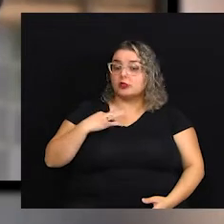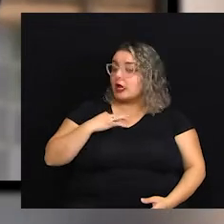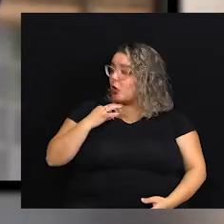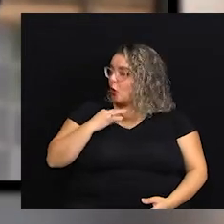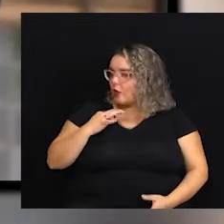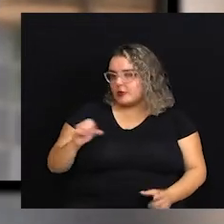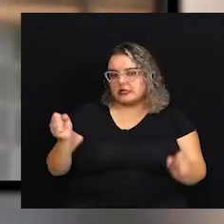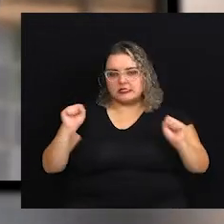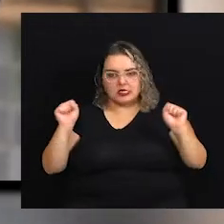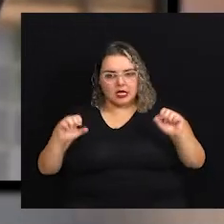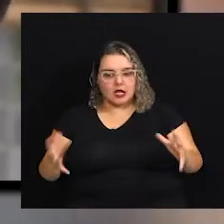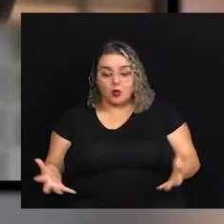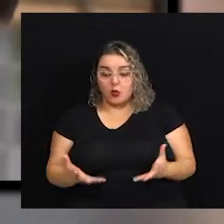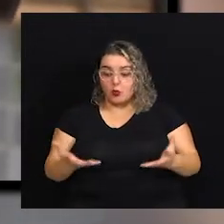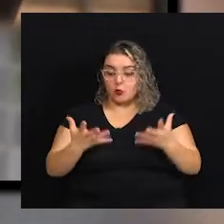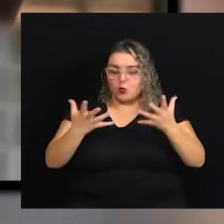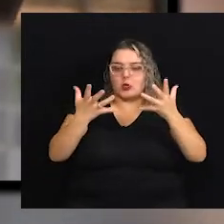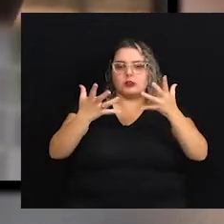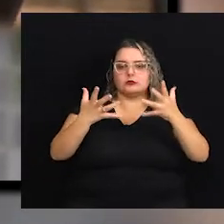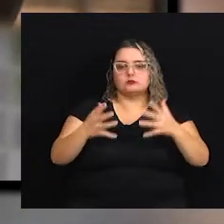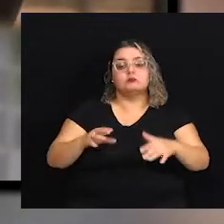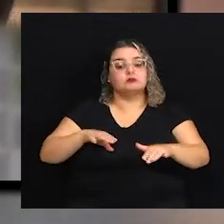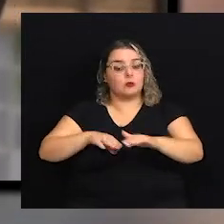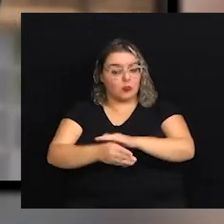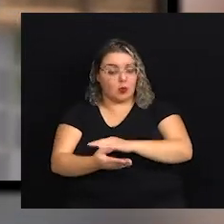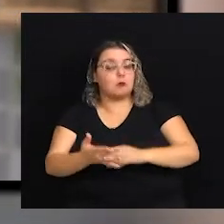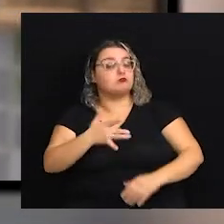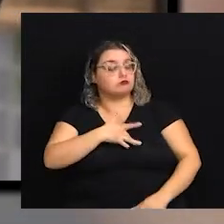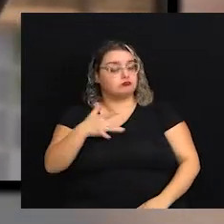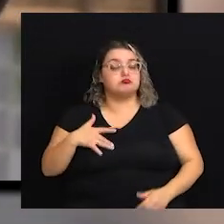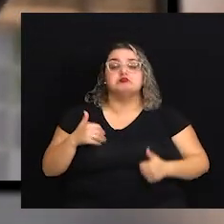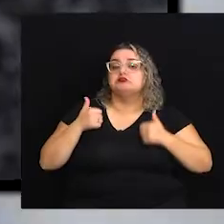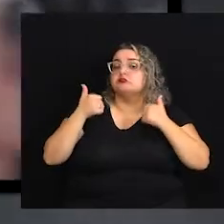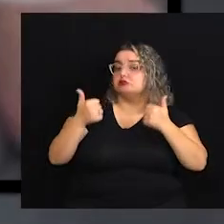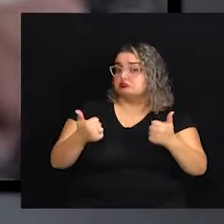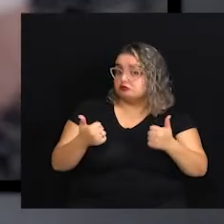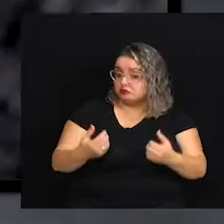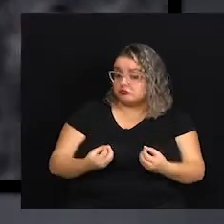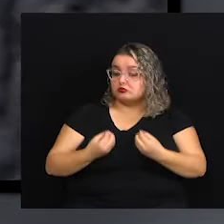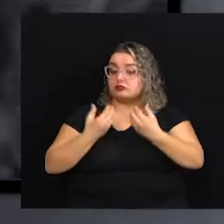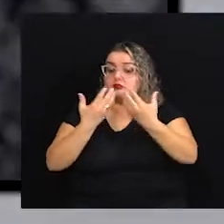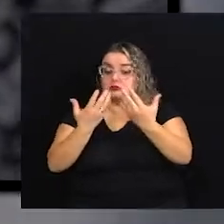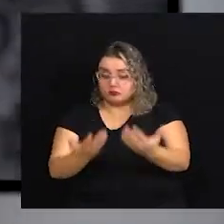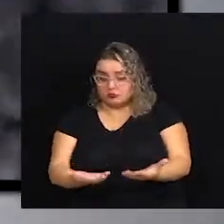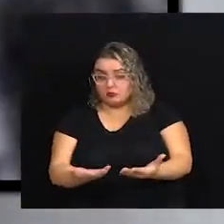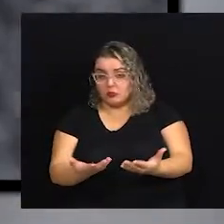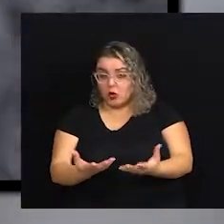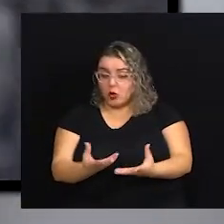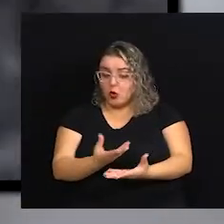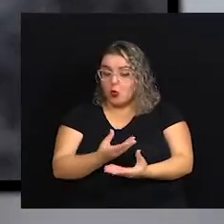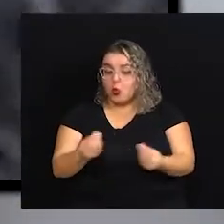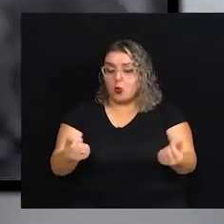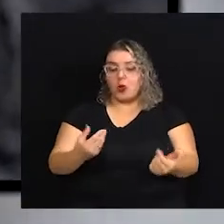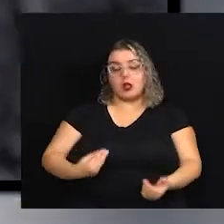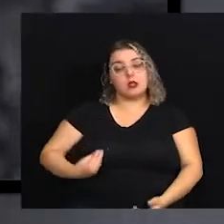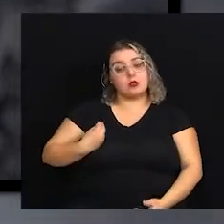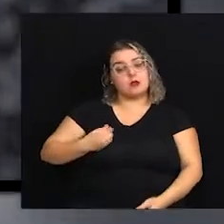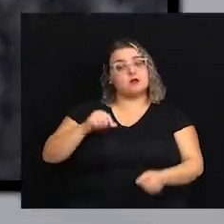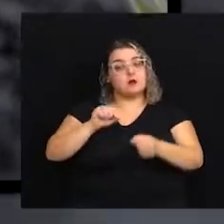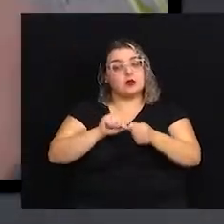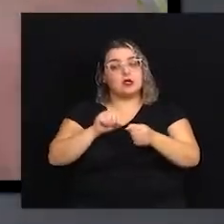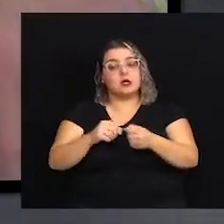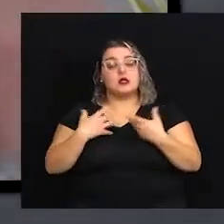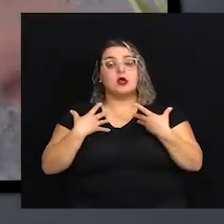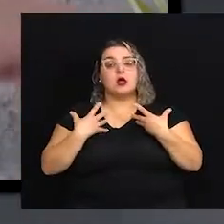usar as roupas que você ama, irá motivá-la a adotar hábitos saudáveis que lhe proporcionarão qualidade de vida